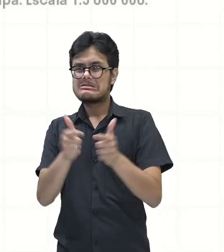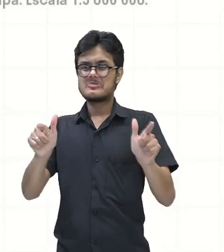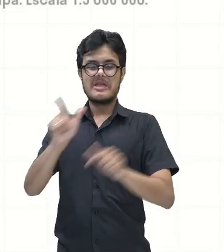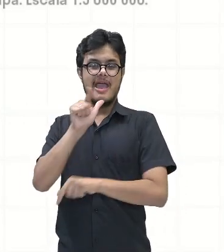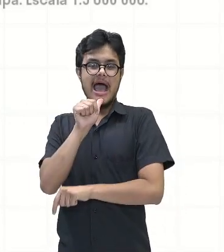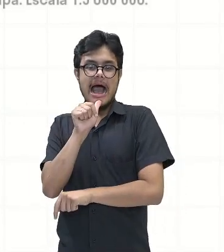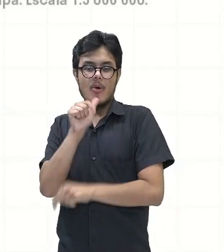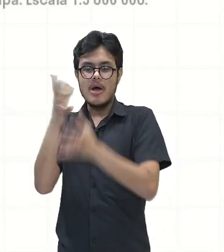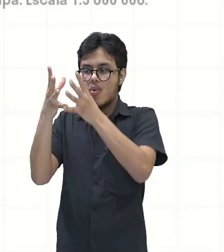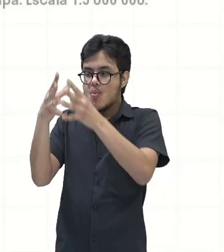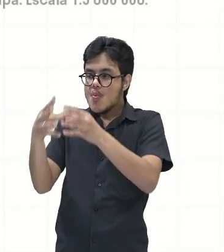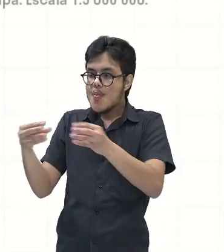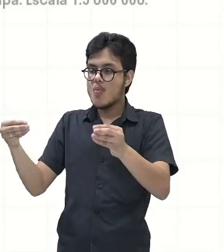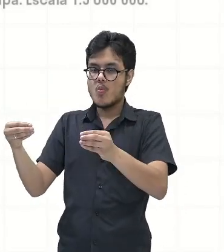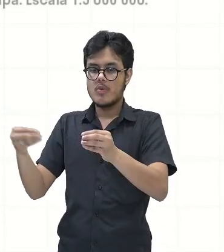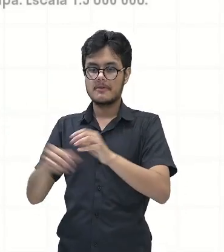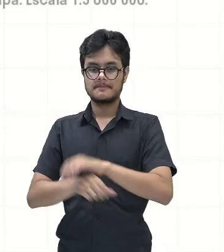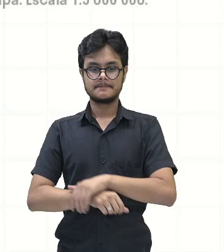e também